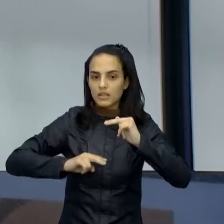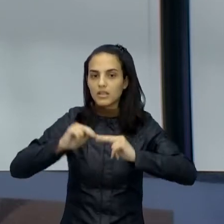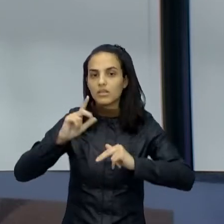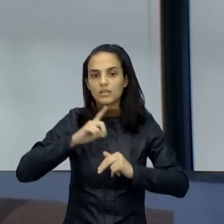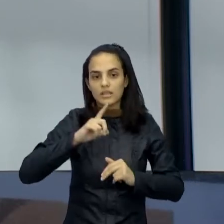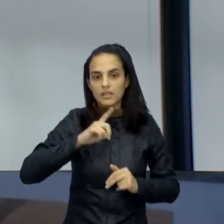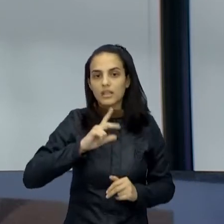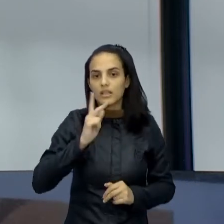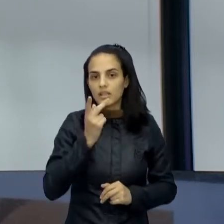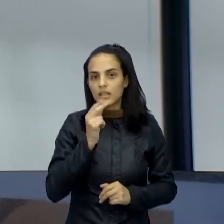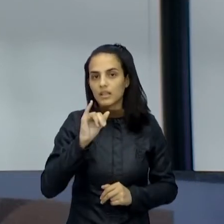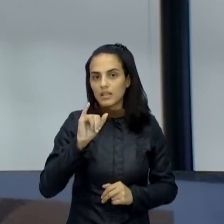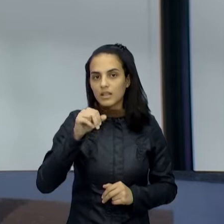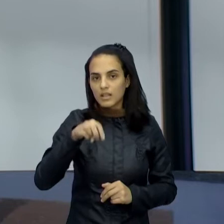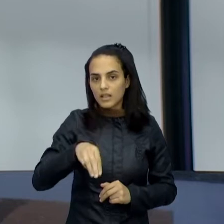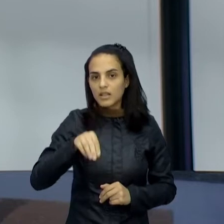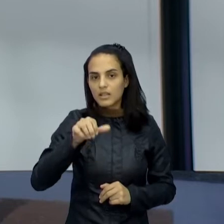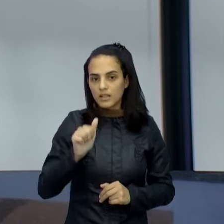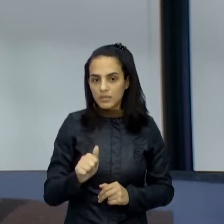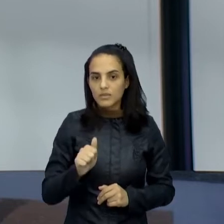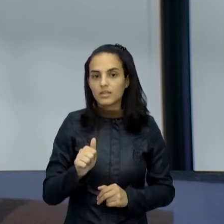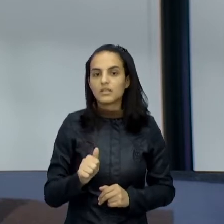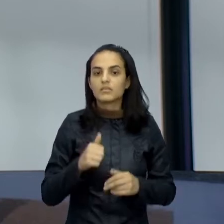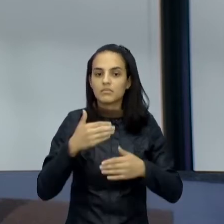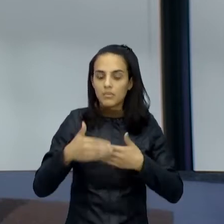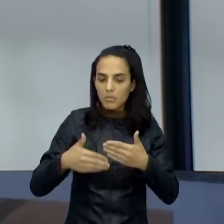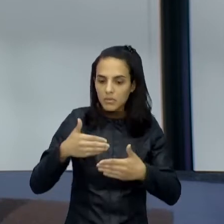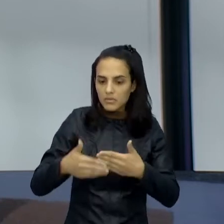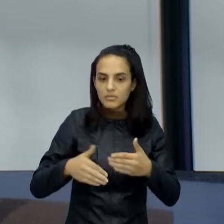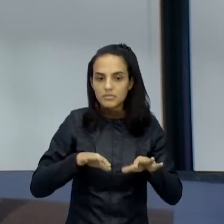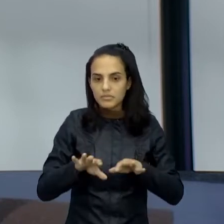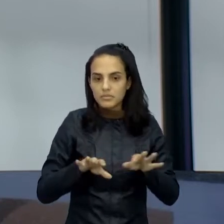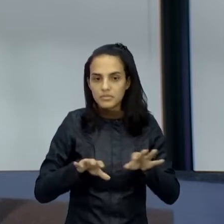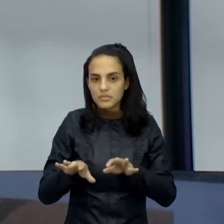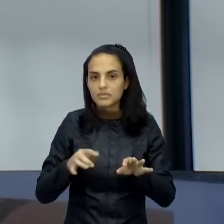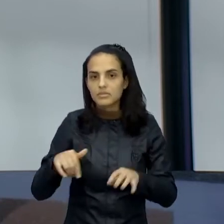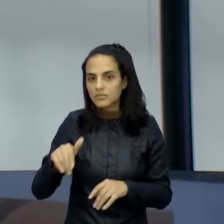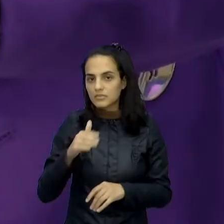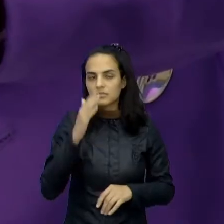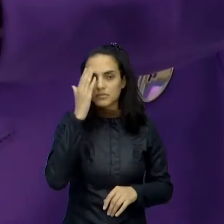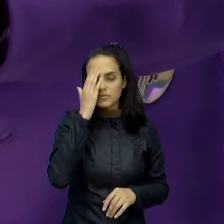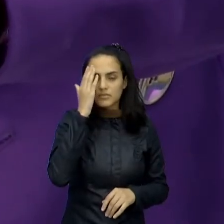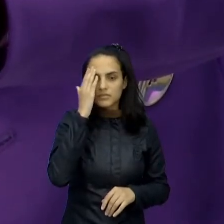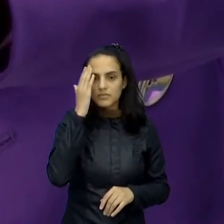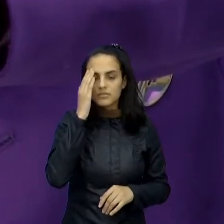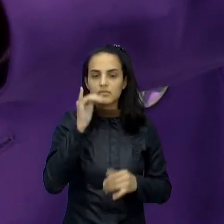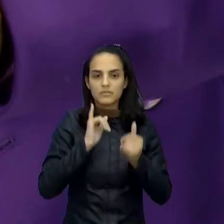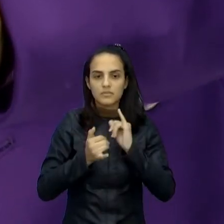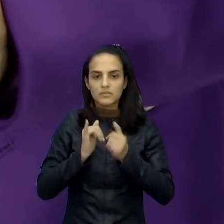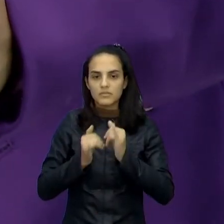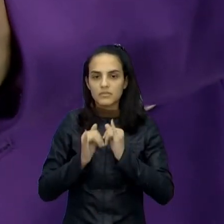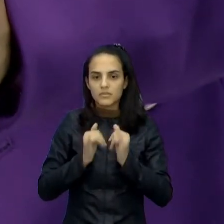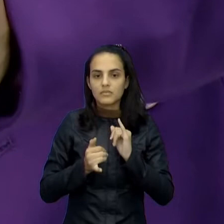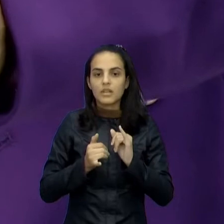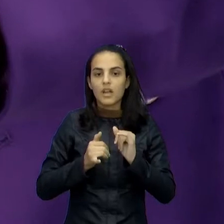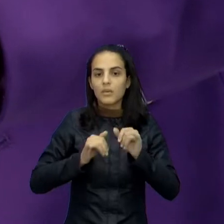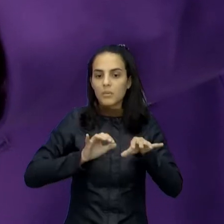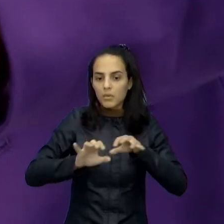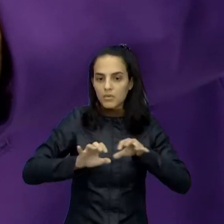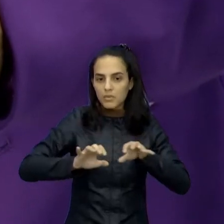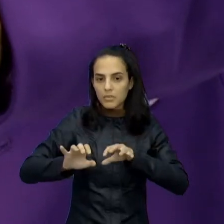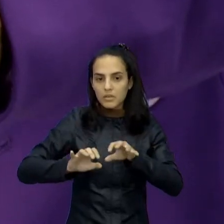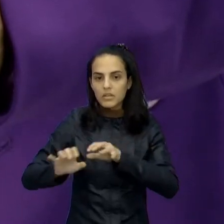em movimento na presença de uma bobina, e a gente sabe que quando o campo elétrico, o campo magnético movimenta